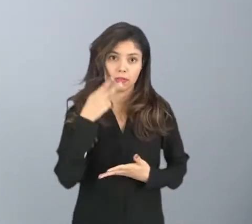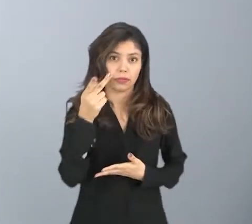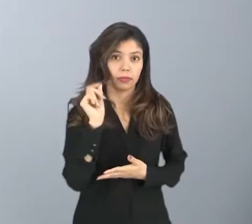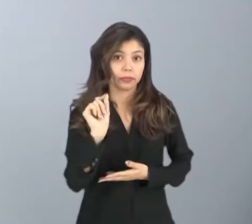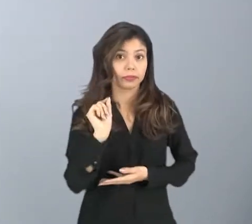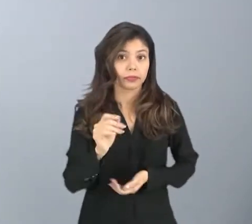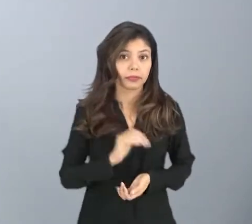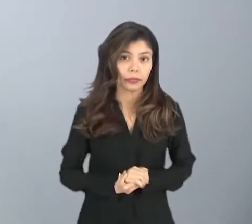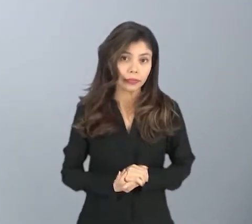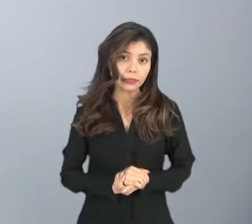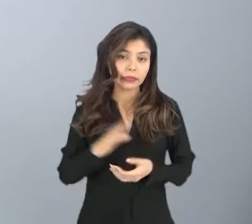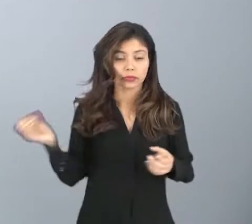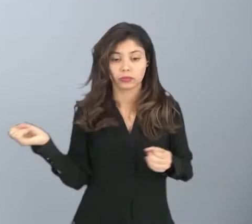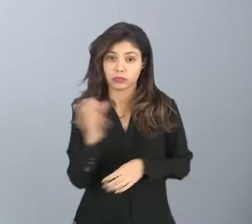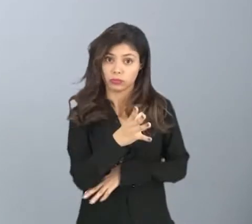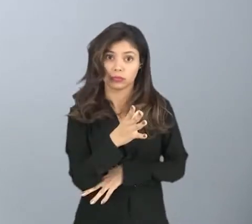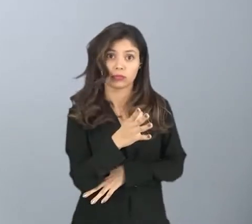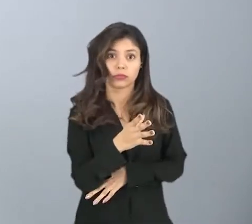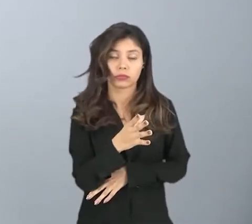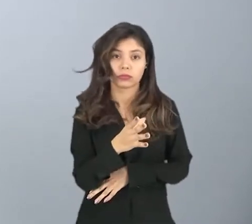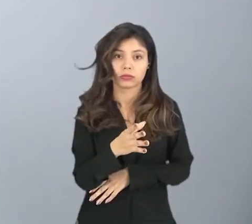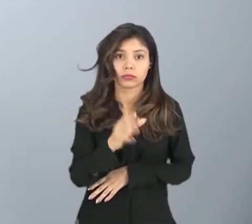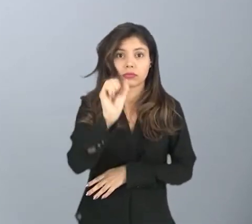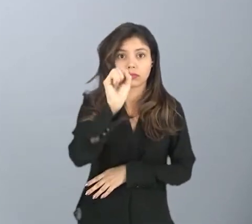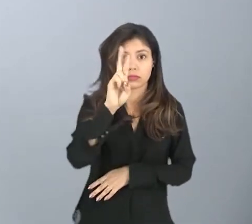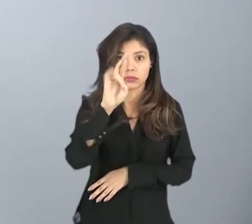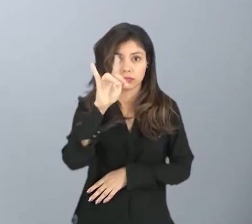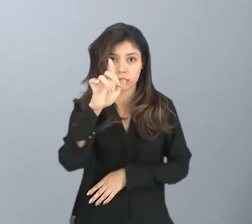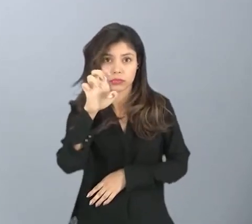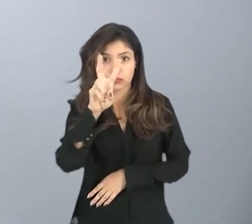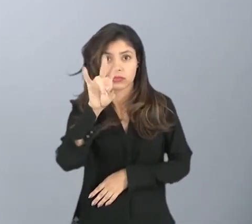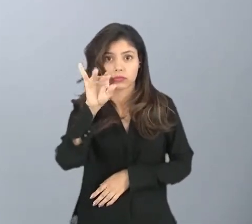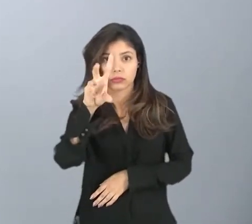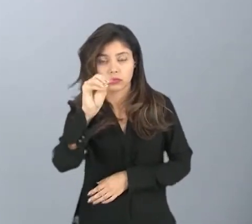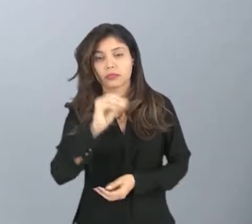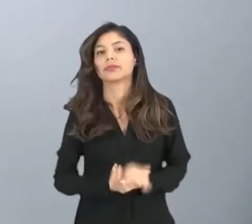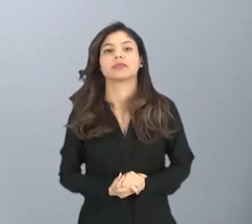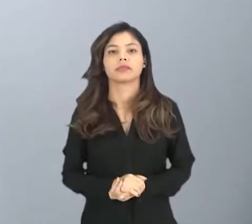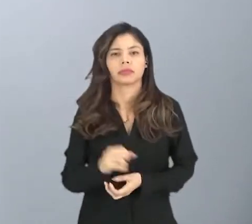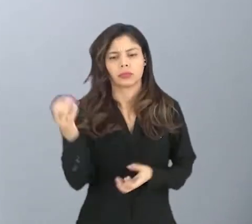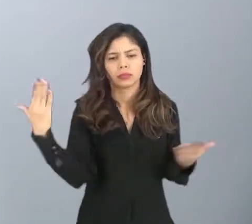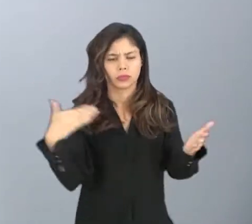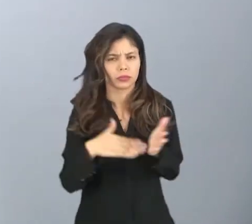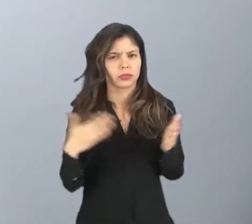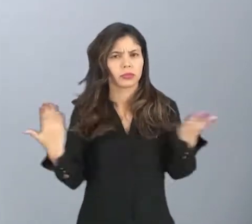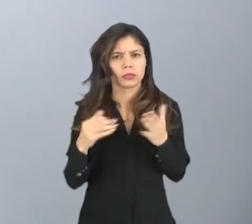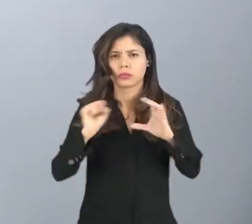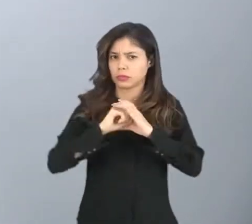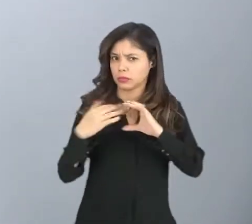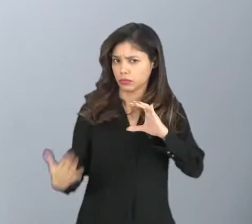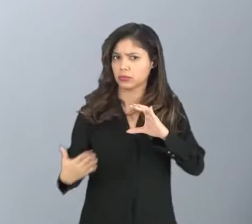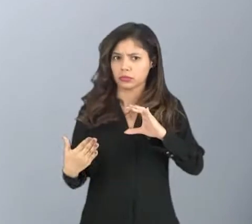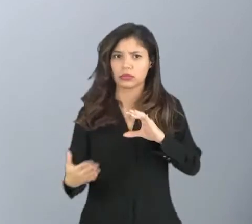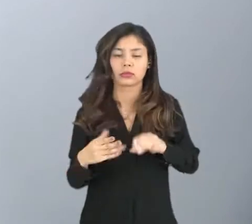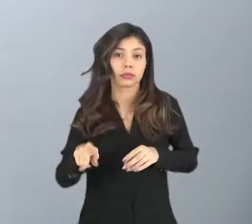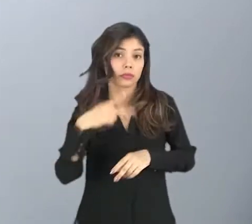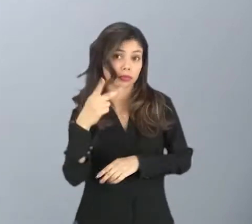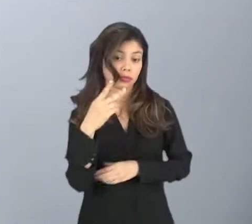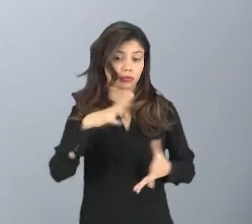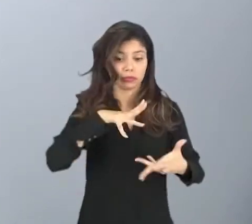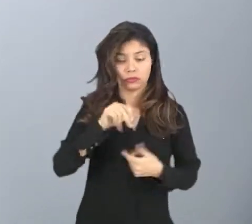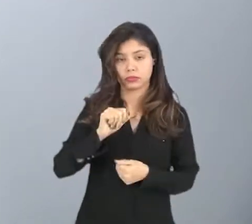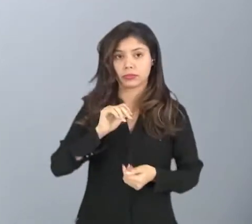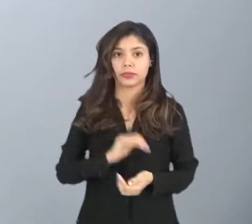aí da formação inicial dos seres vivos. Até o momento a gente estava vendo, algumas características a respeito do nosso